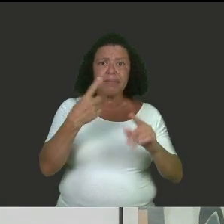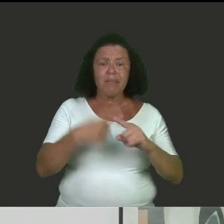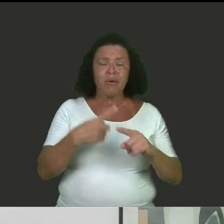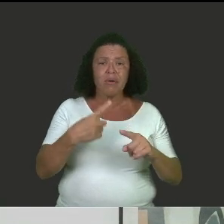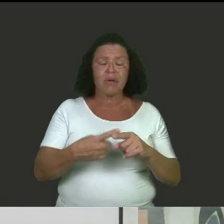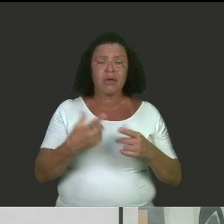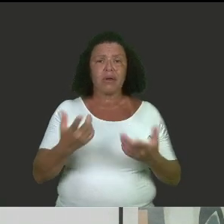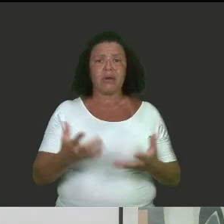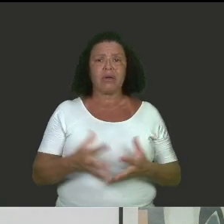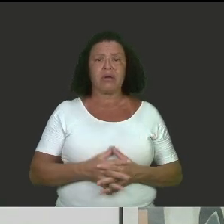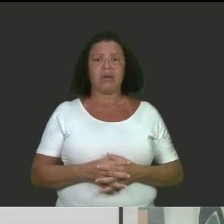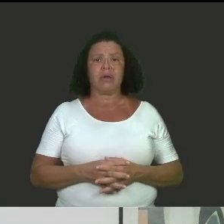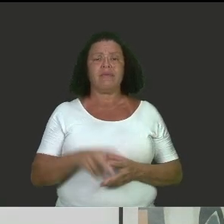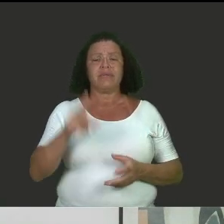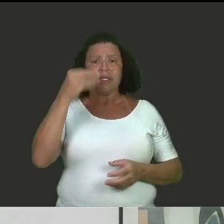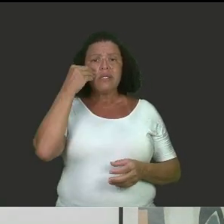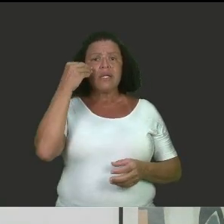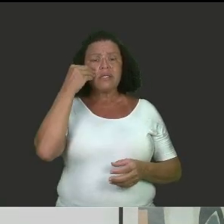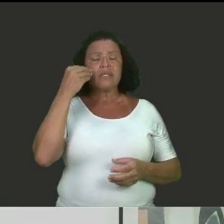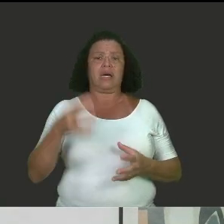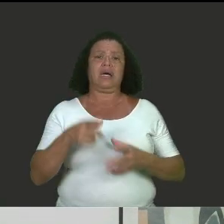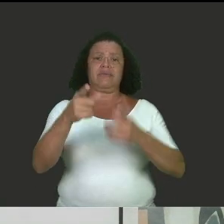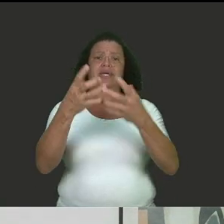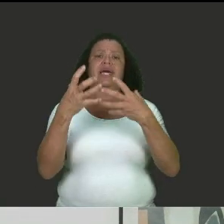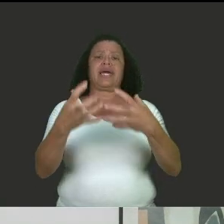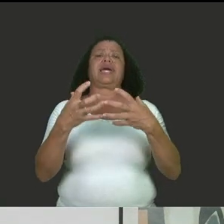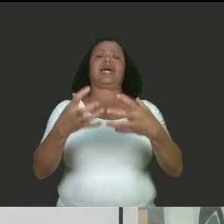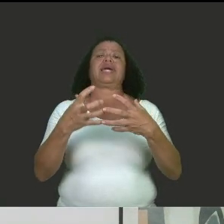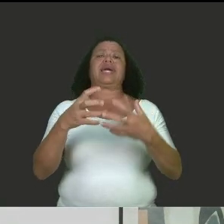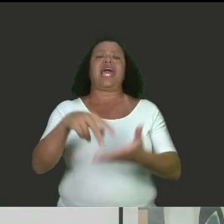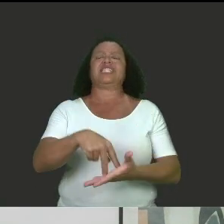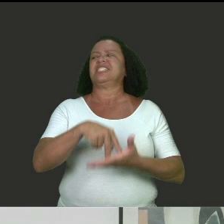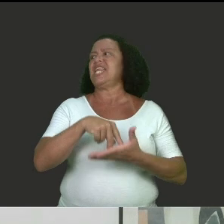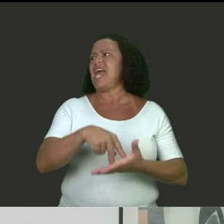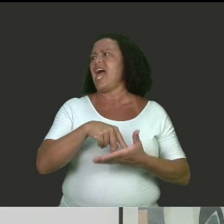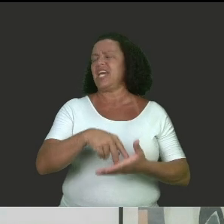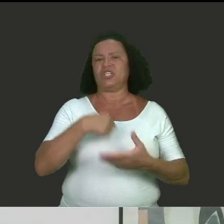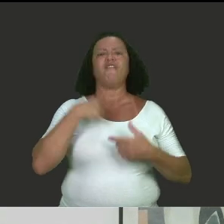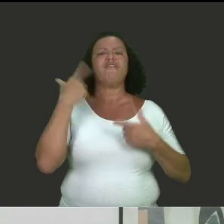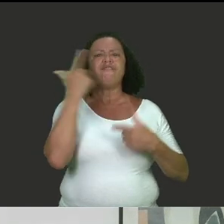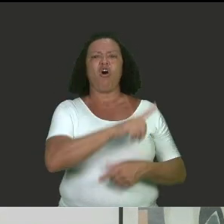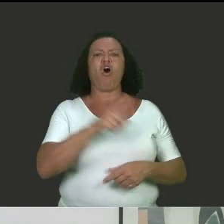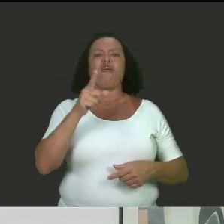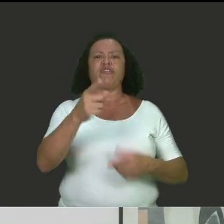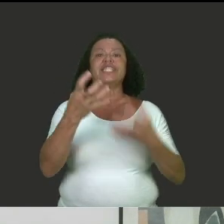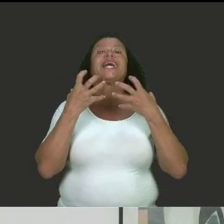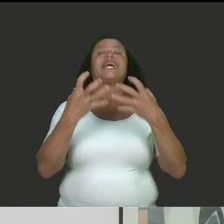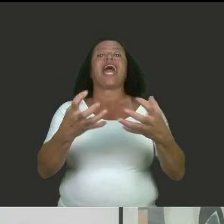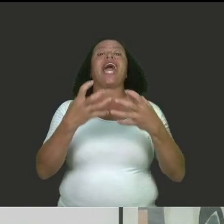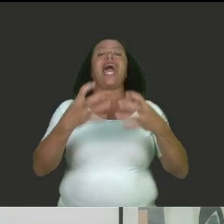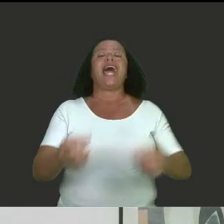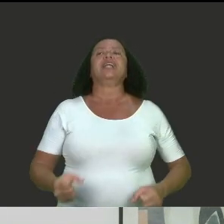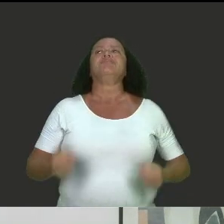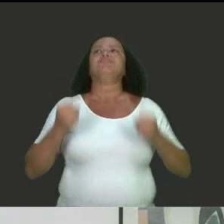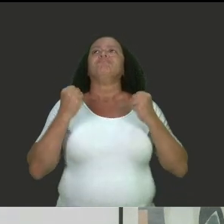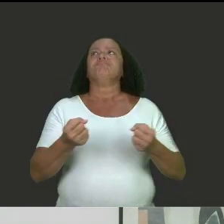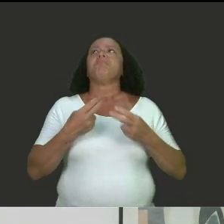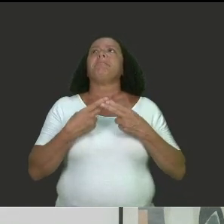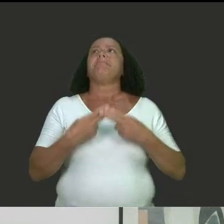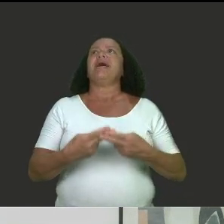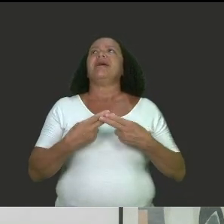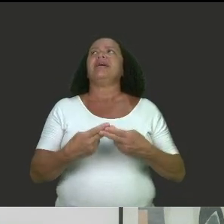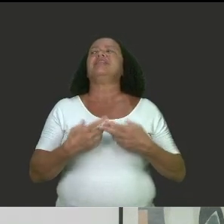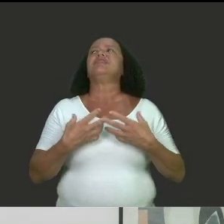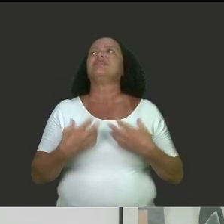gente tentar querer ser resiliente ou querer ter resignação, né? Resignar